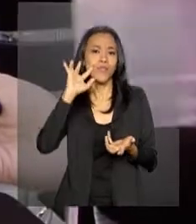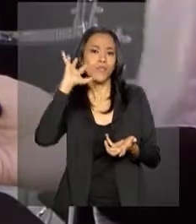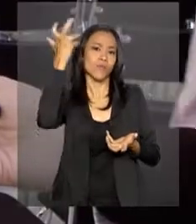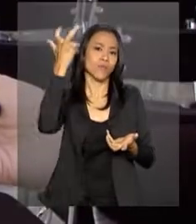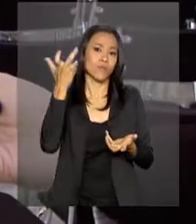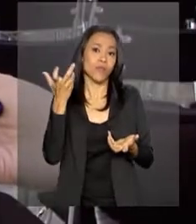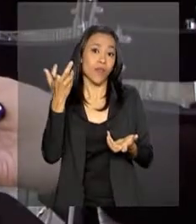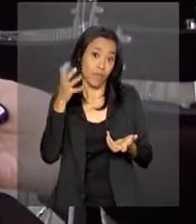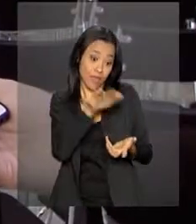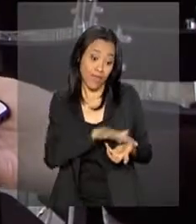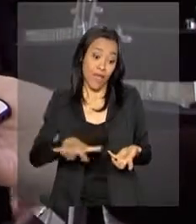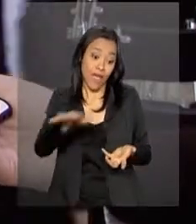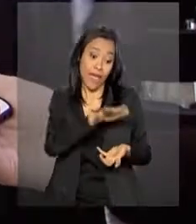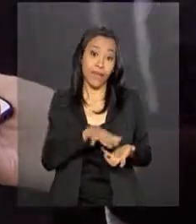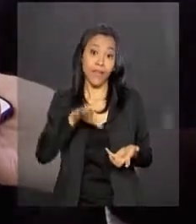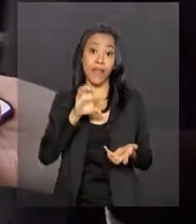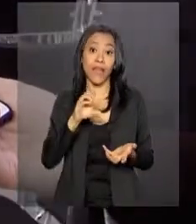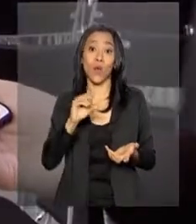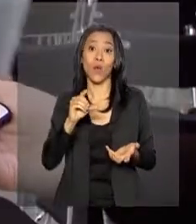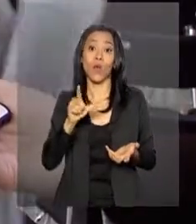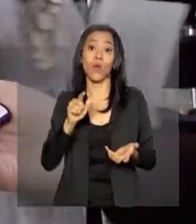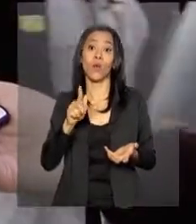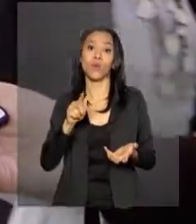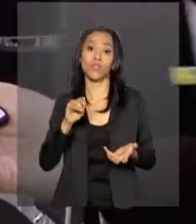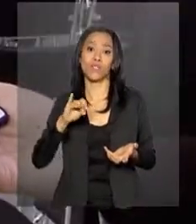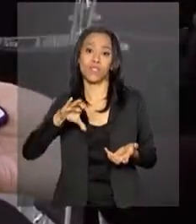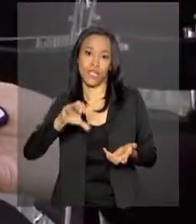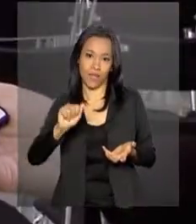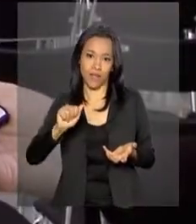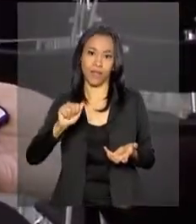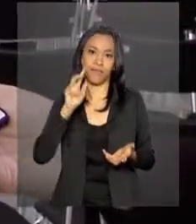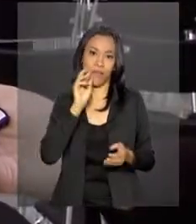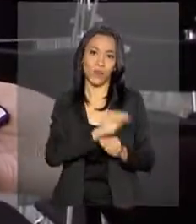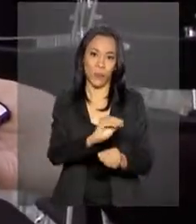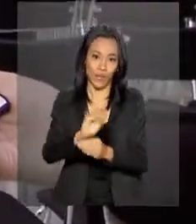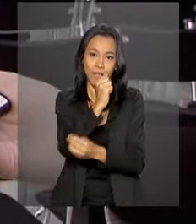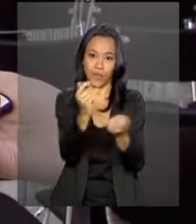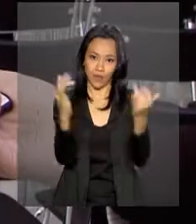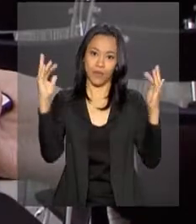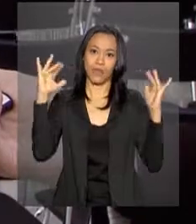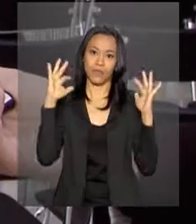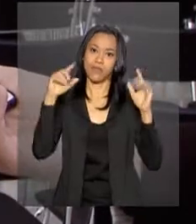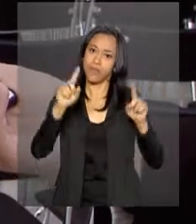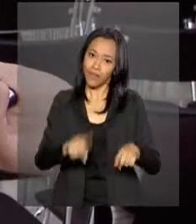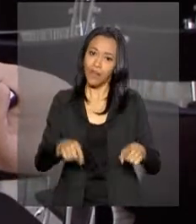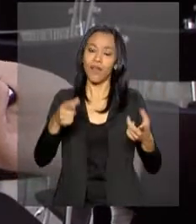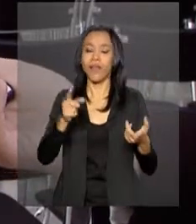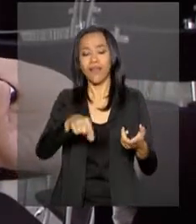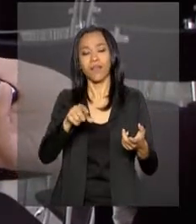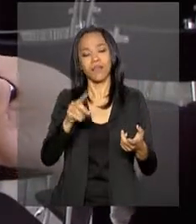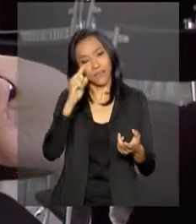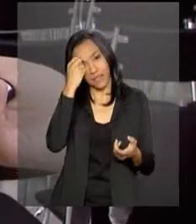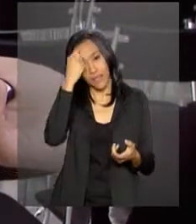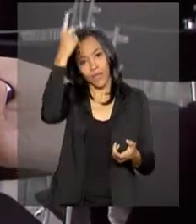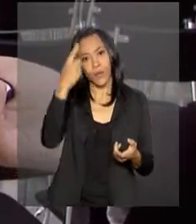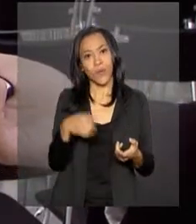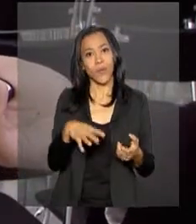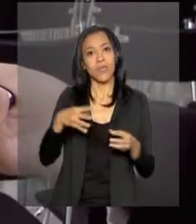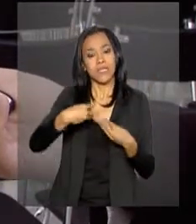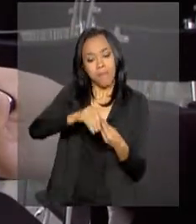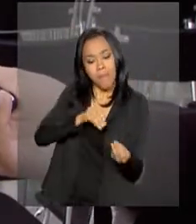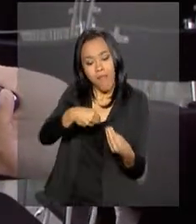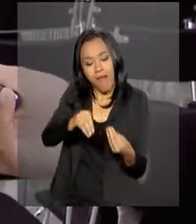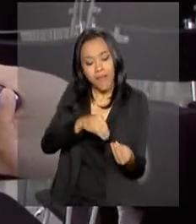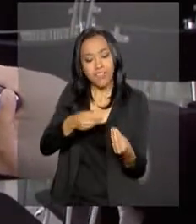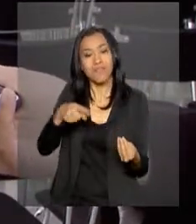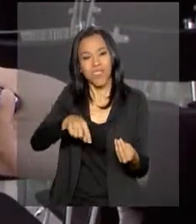realmente ecológica, ambientalmente amigável, que foi uma alternativa a esses plásticos que são um dos